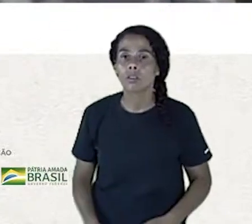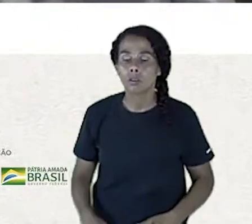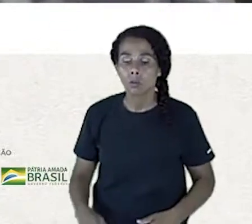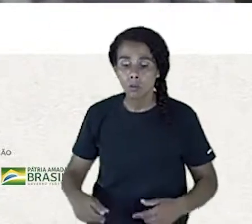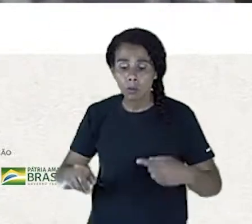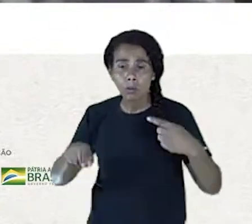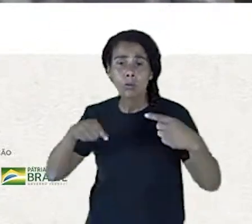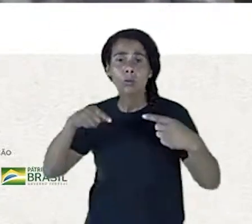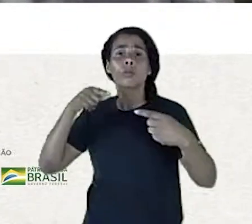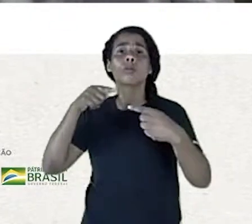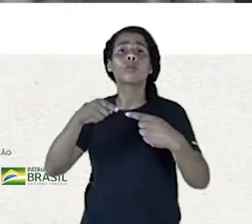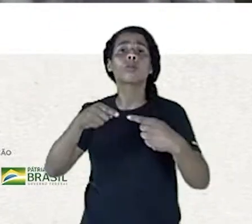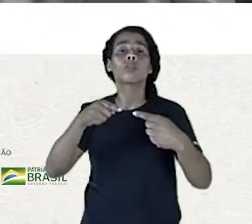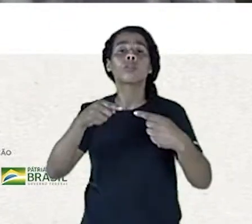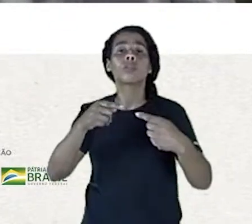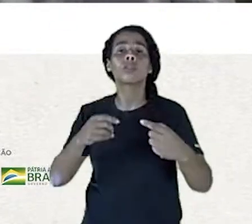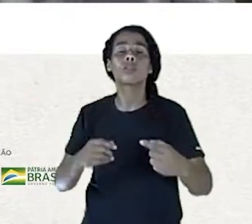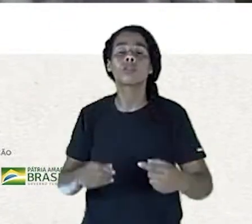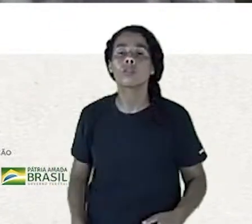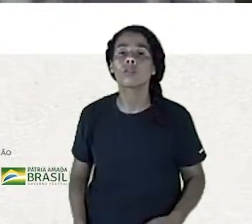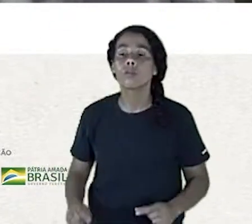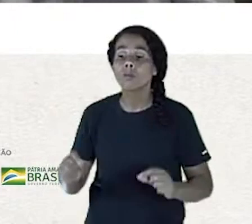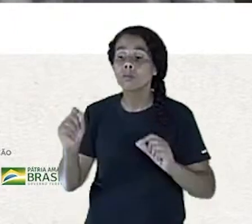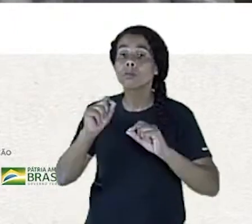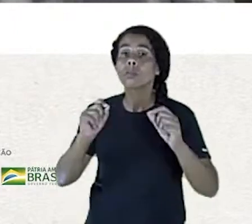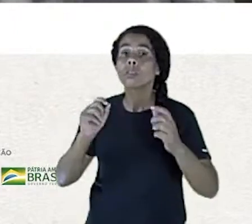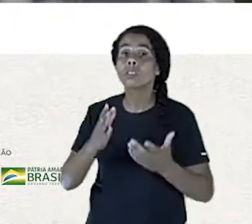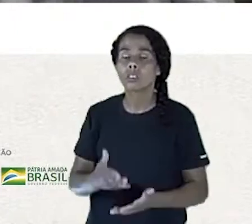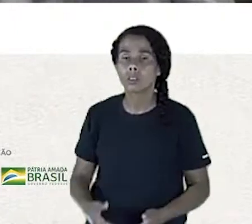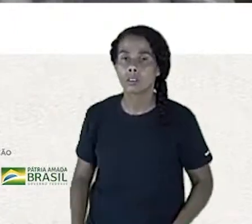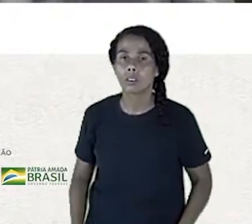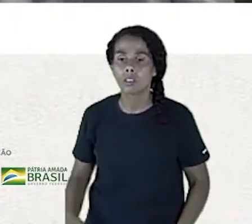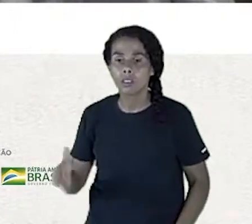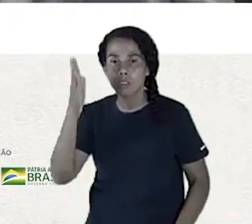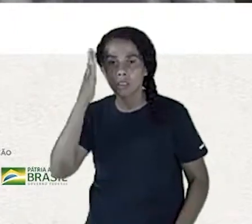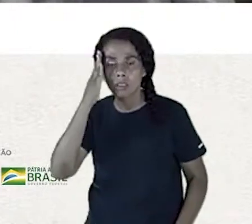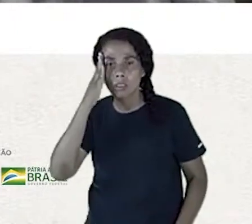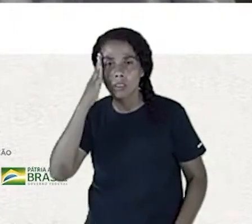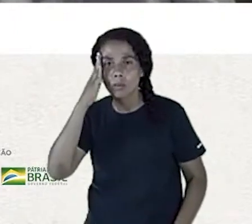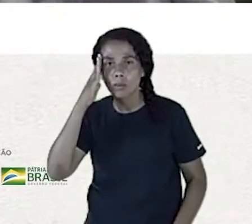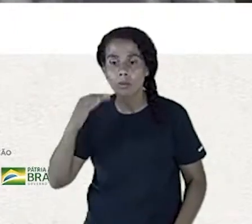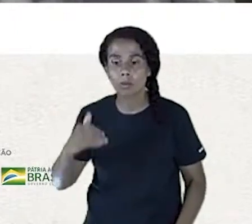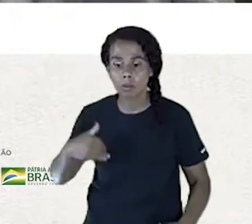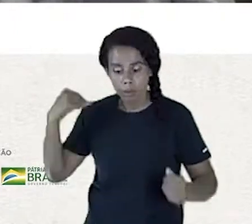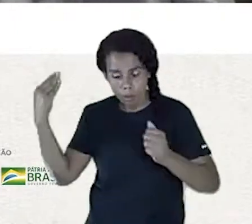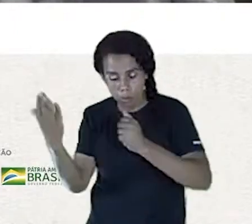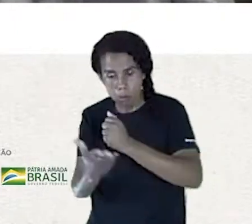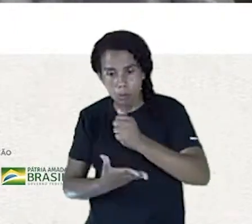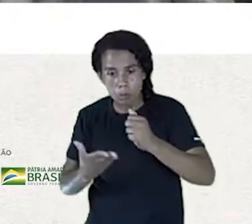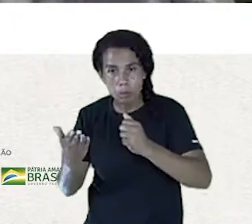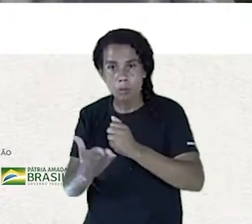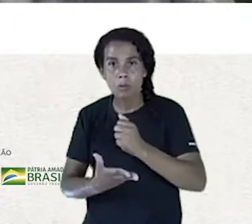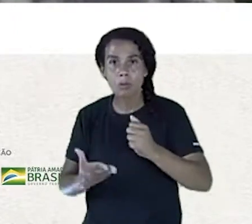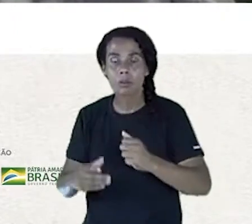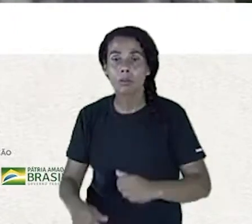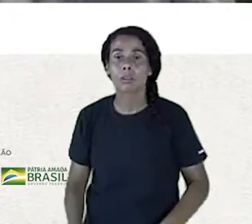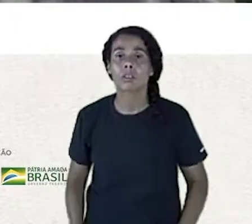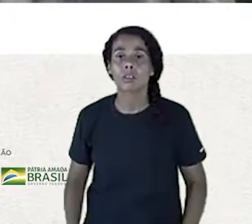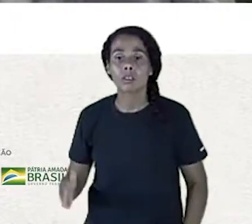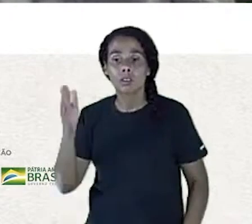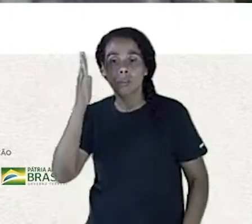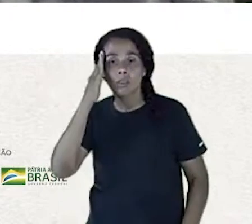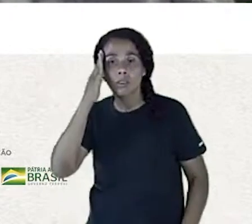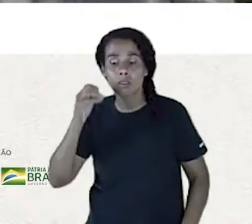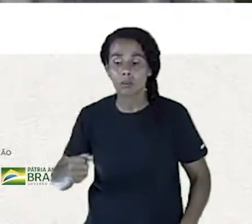da metafísica é fundamental. Porque senão a gente delira a um ponto em que não fica compreensível. E a sua obra,